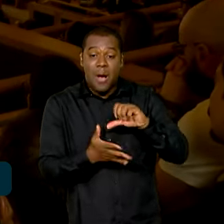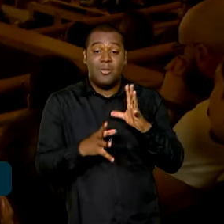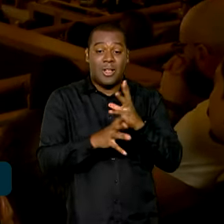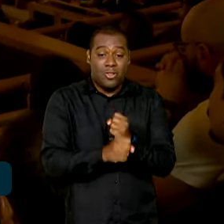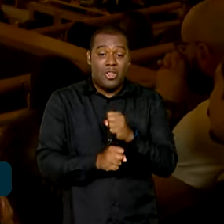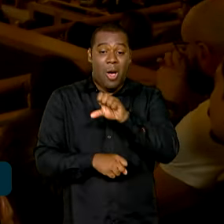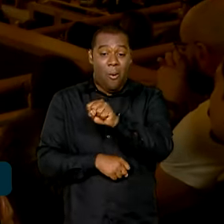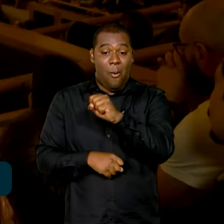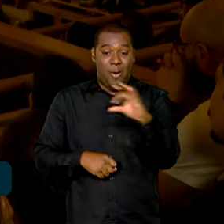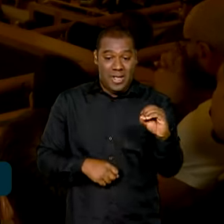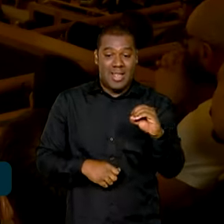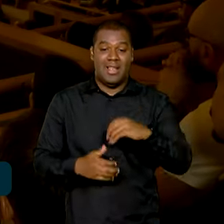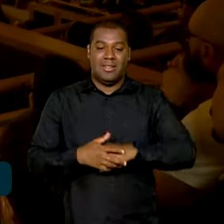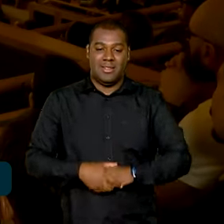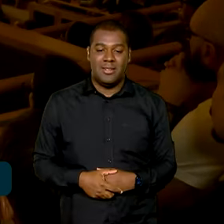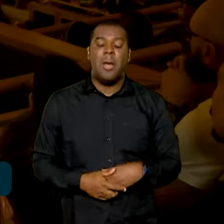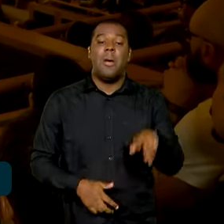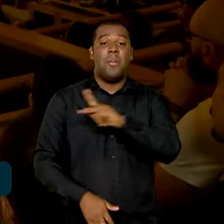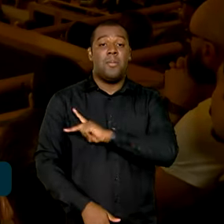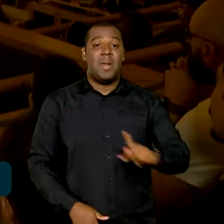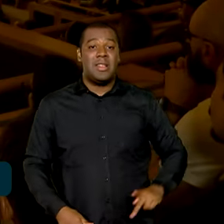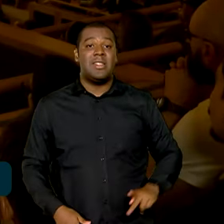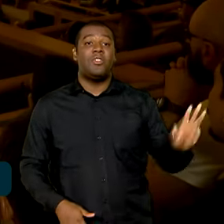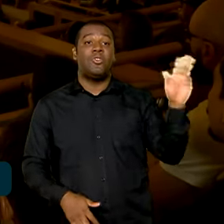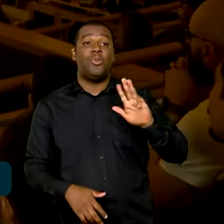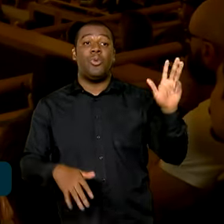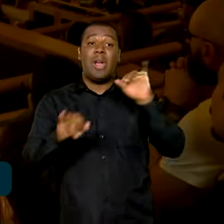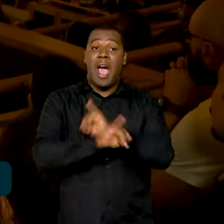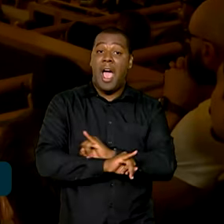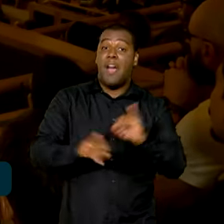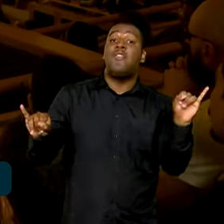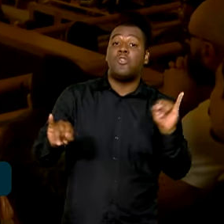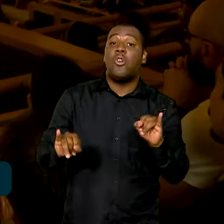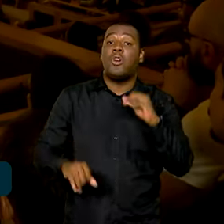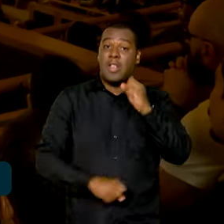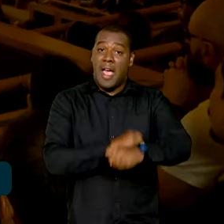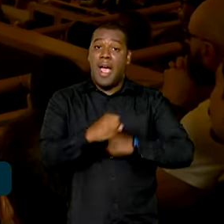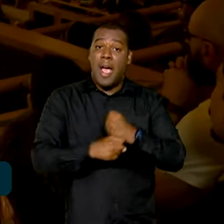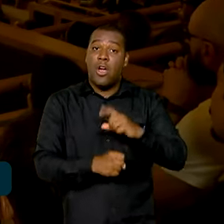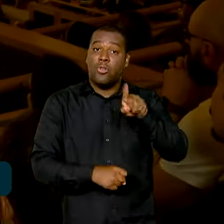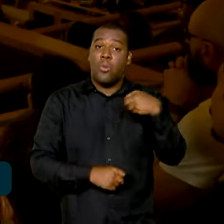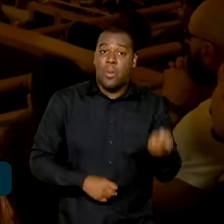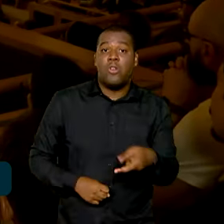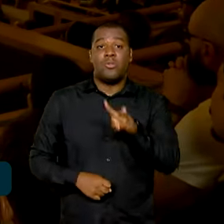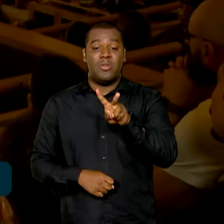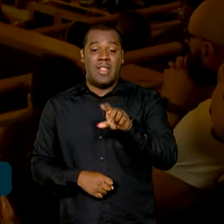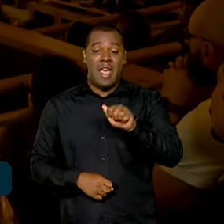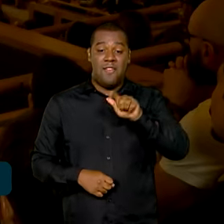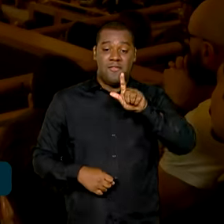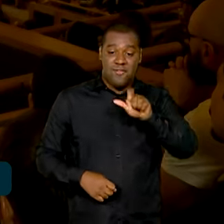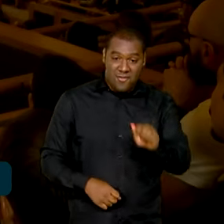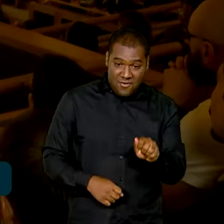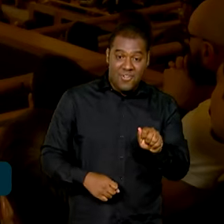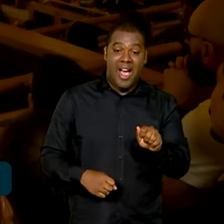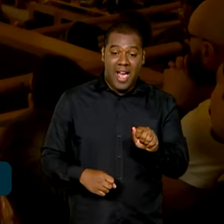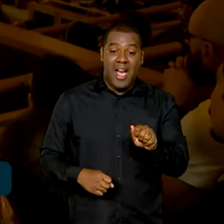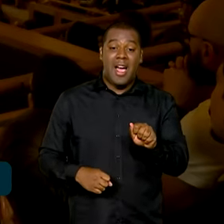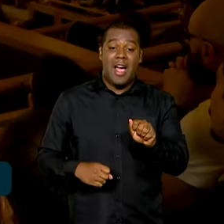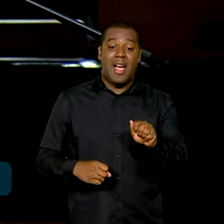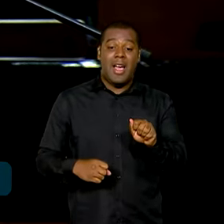O presidente Lula lembrou sobre a expansão das vagas de ensino superior para alunos de baixa renda. Vamos